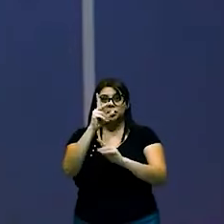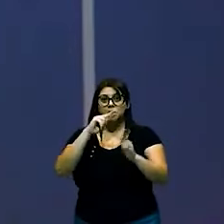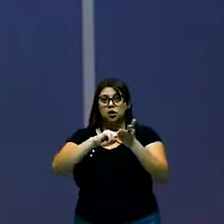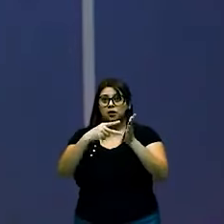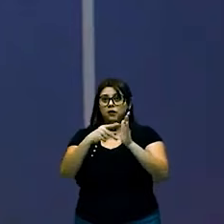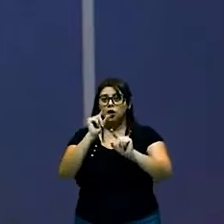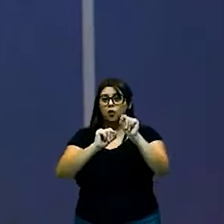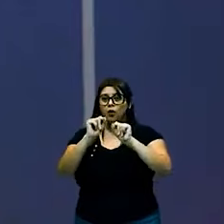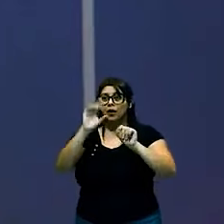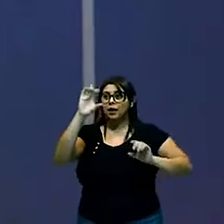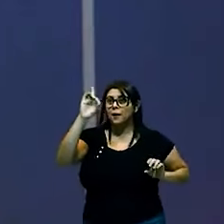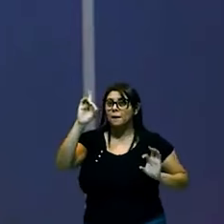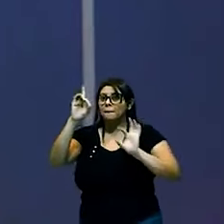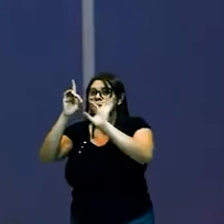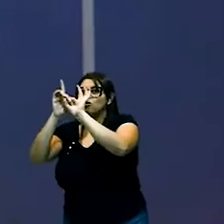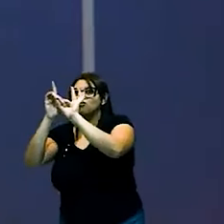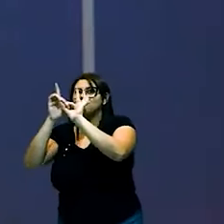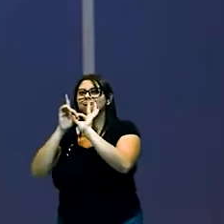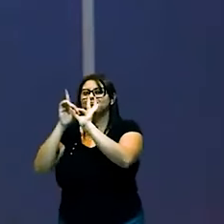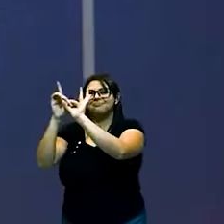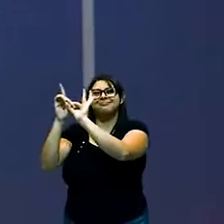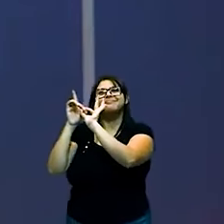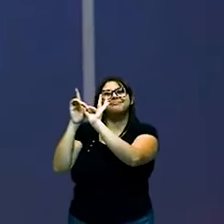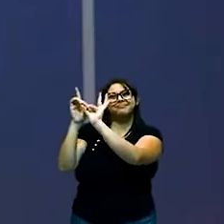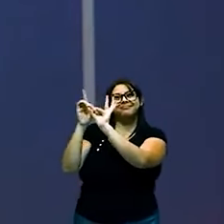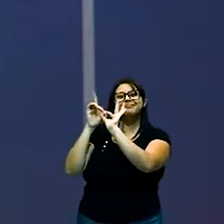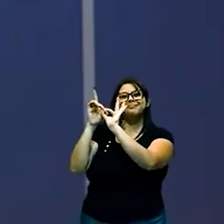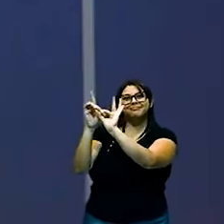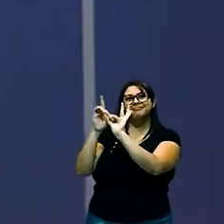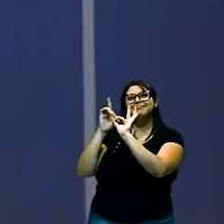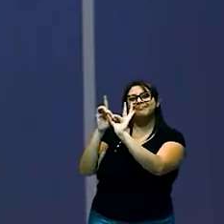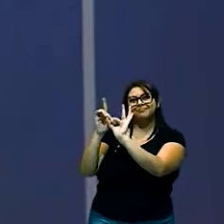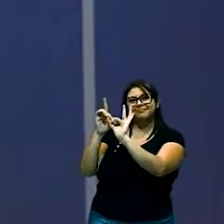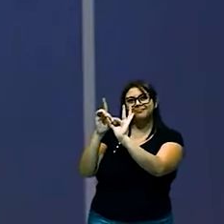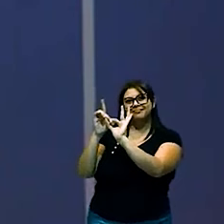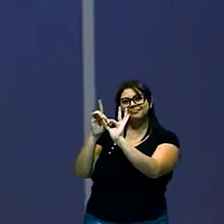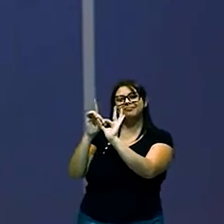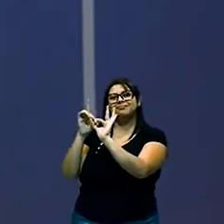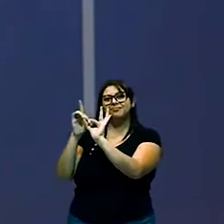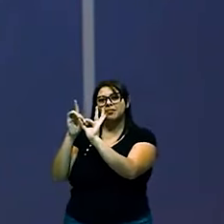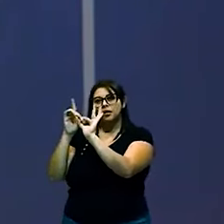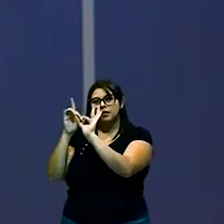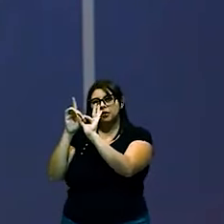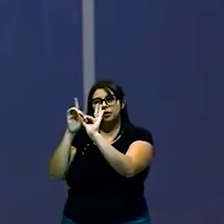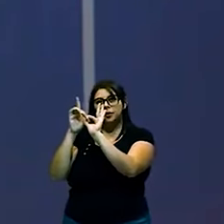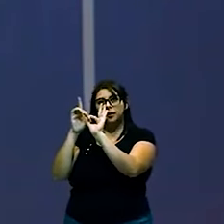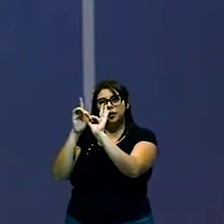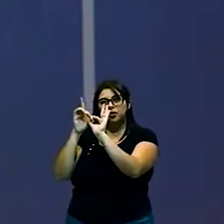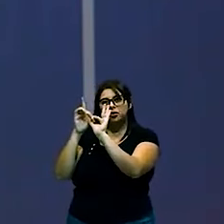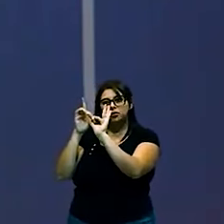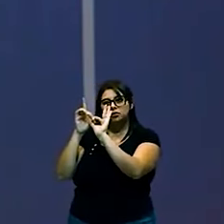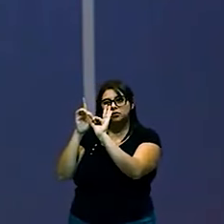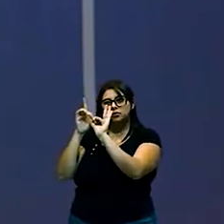Cristo, não é um instrumento em si mesmo, mas é um instrumento que nos leva até Cristo e Cristo no Calvário. Por isso